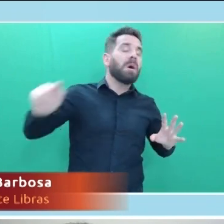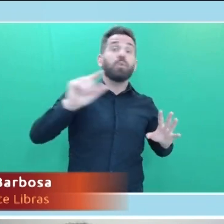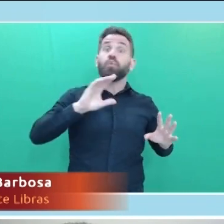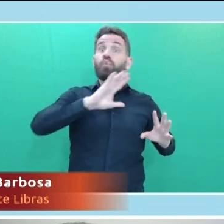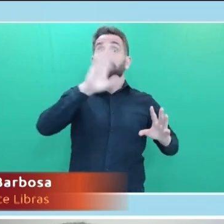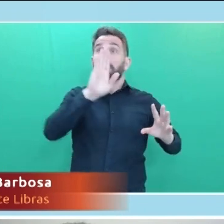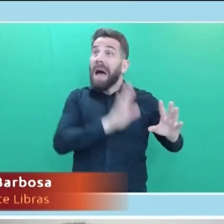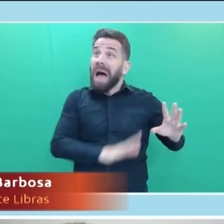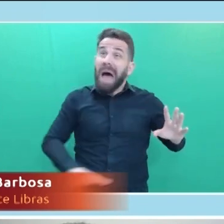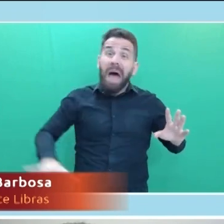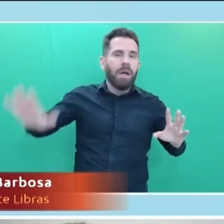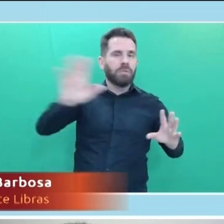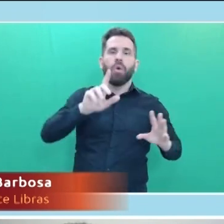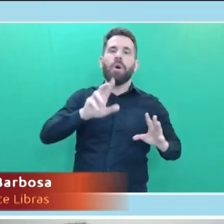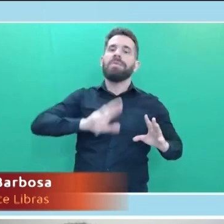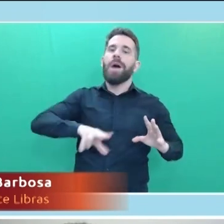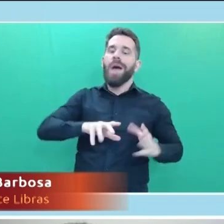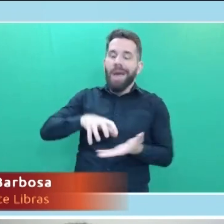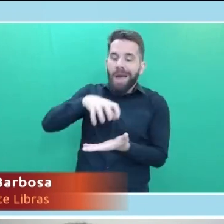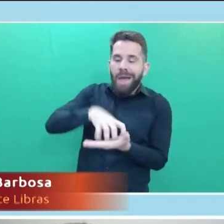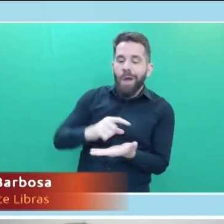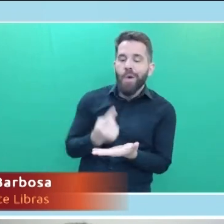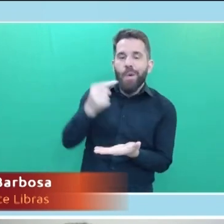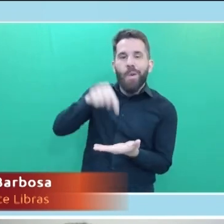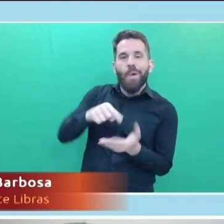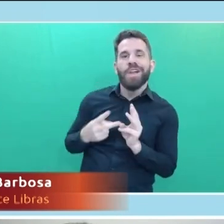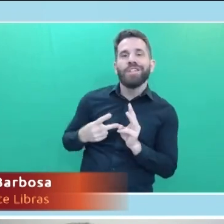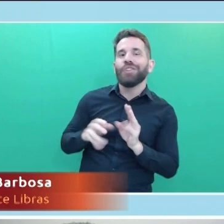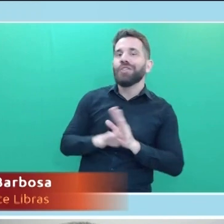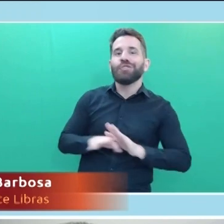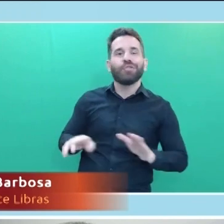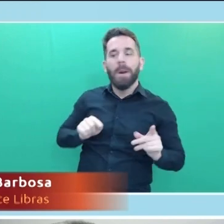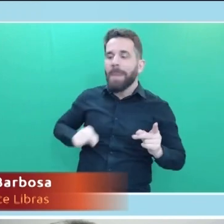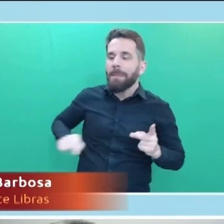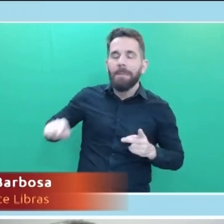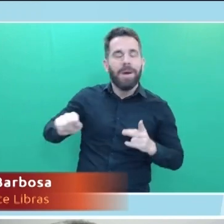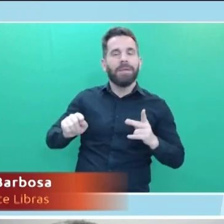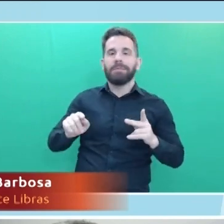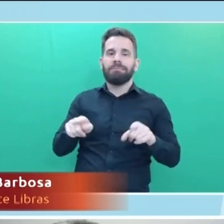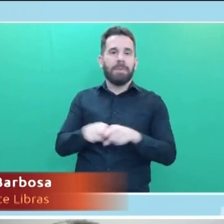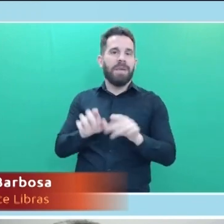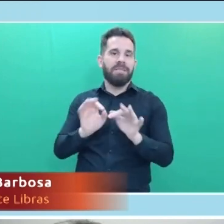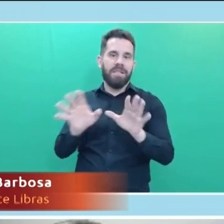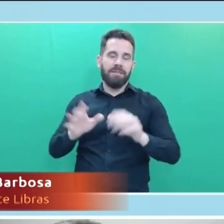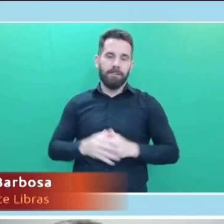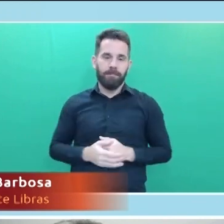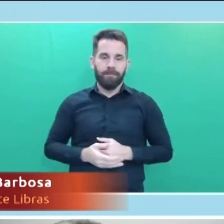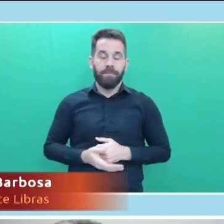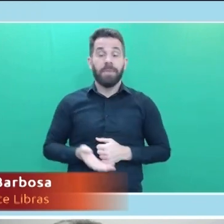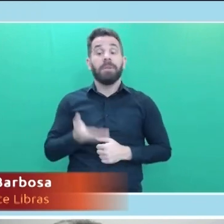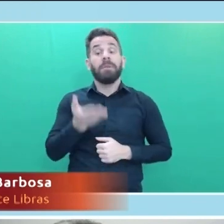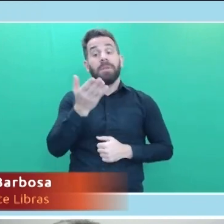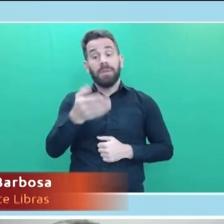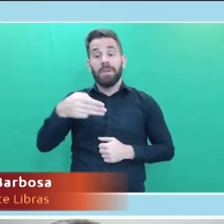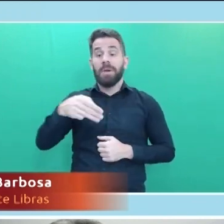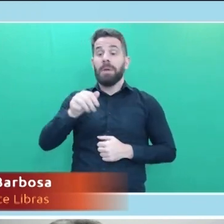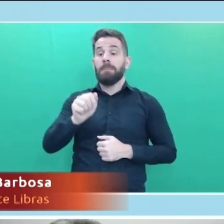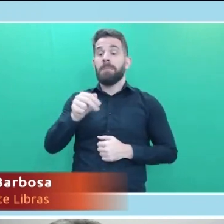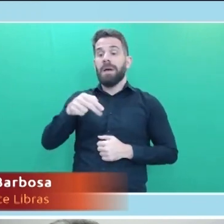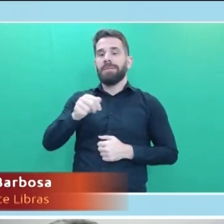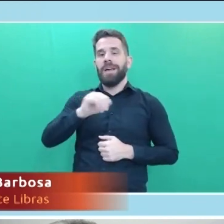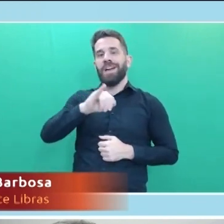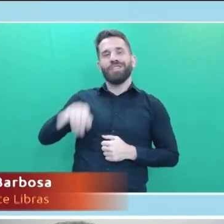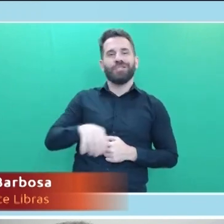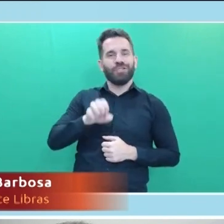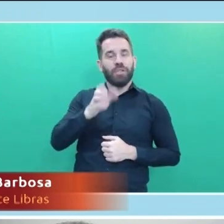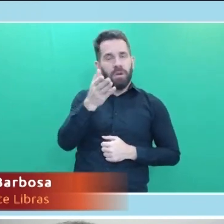Manajé, queria que você falasse da perspectiva, né, como liderança indígena, pesquisador, também licenciado, né, aqui pela UFG.